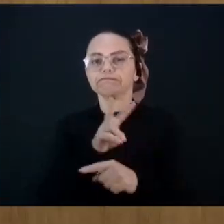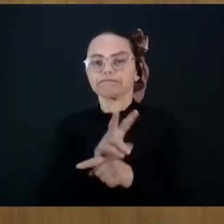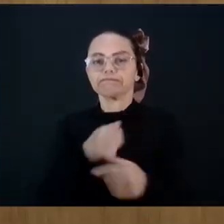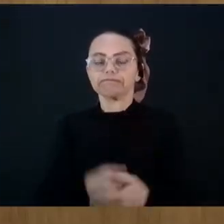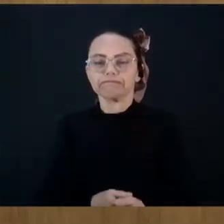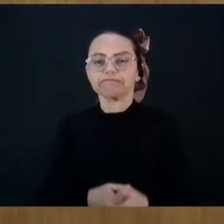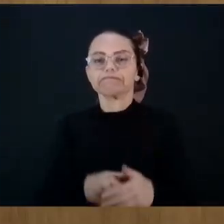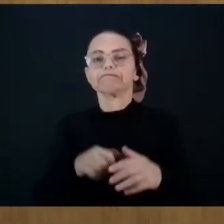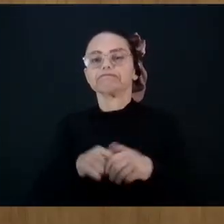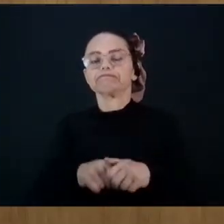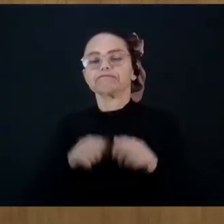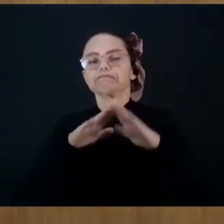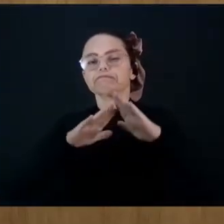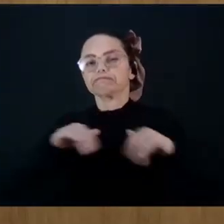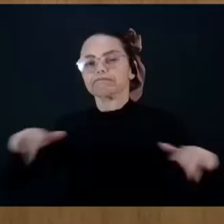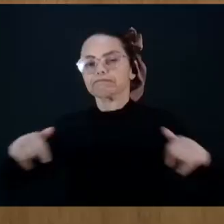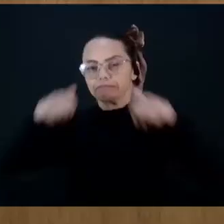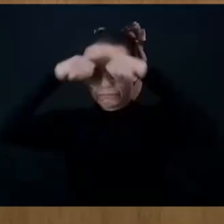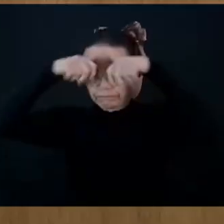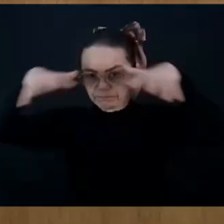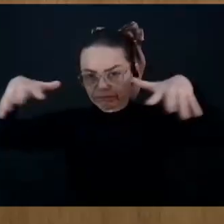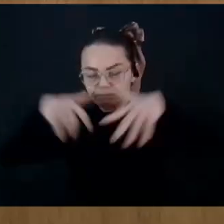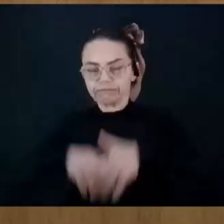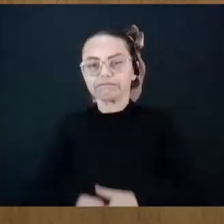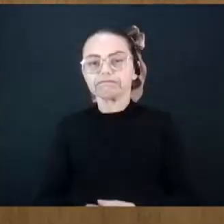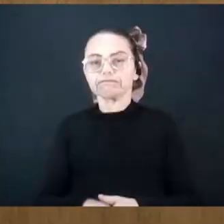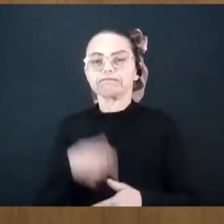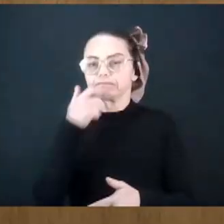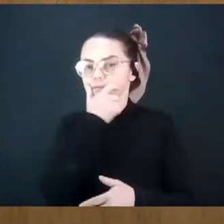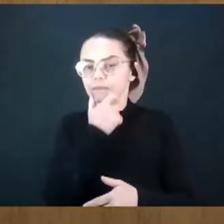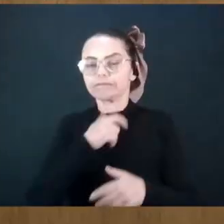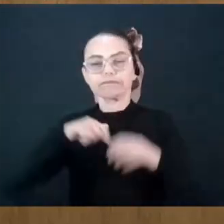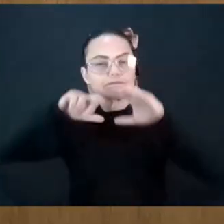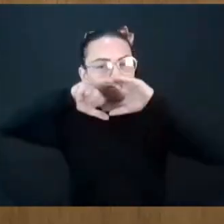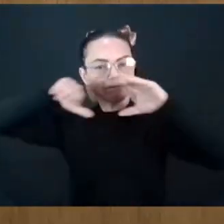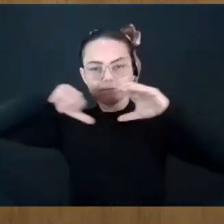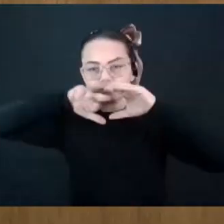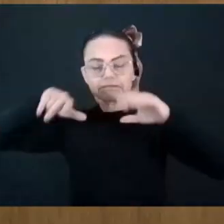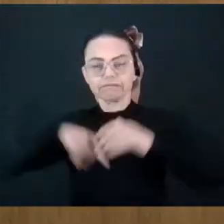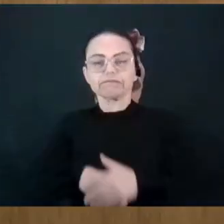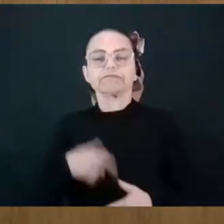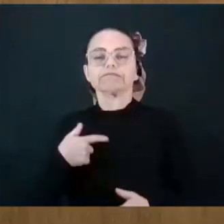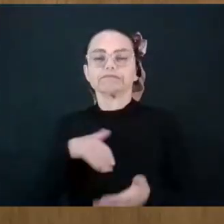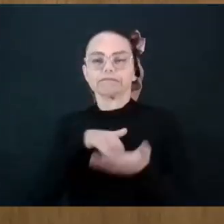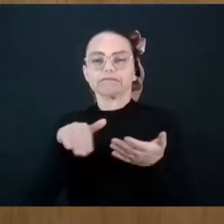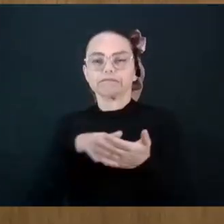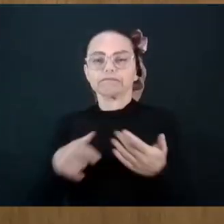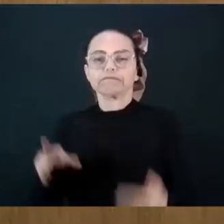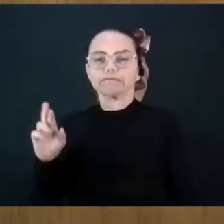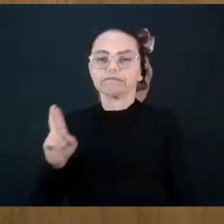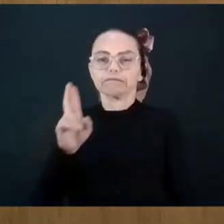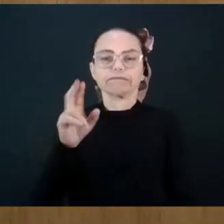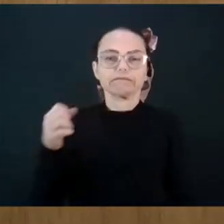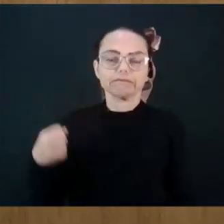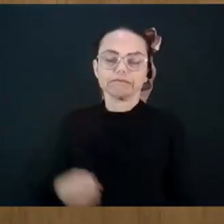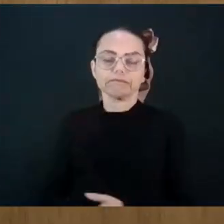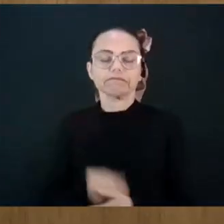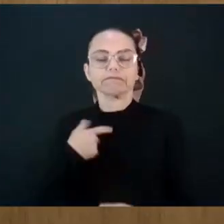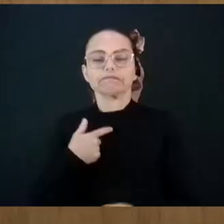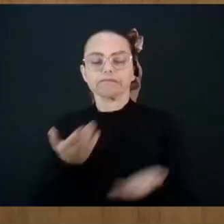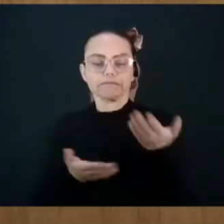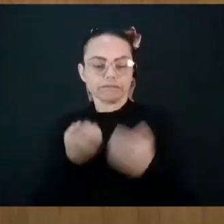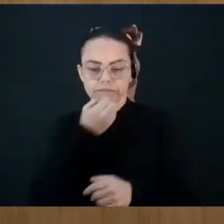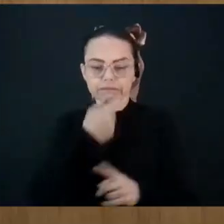para a prefeitura, trouxemos representantes aí da Secretaria de Educação. O balanço também foi positivo, eles